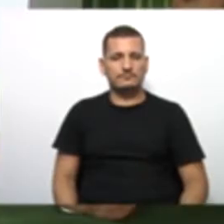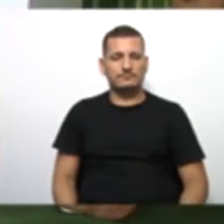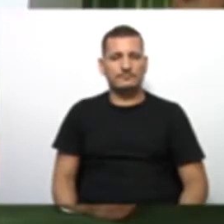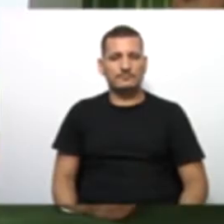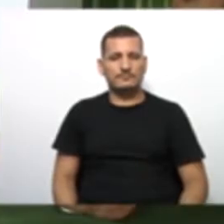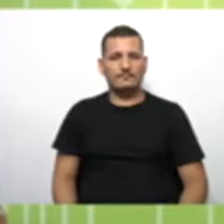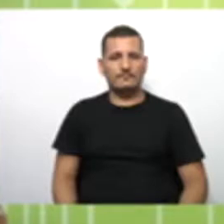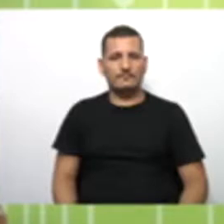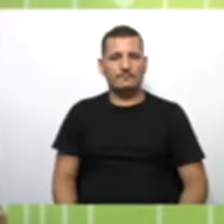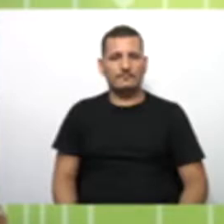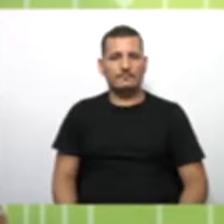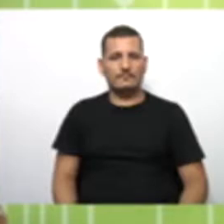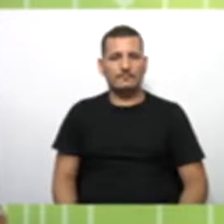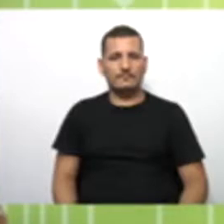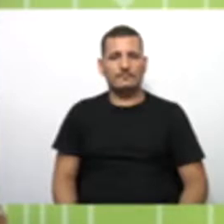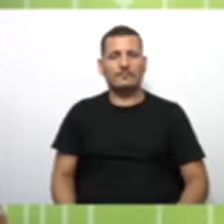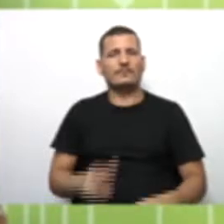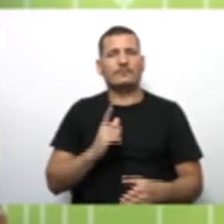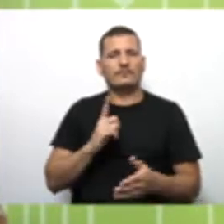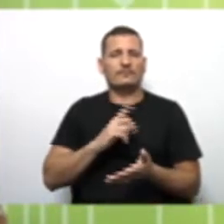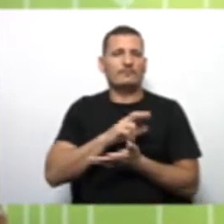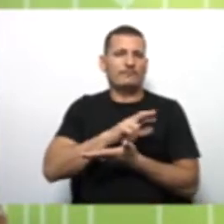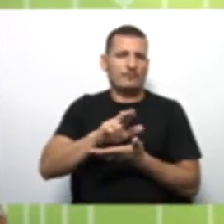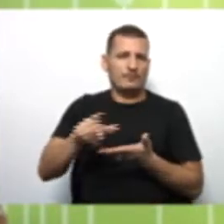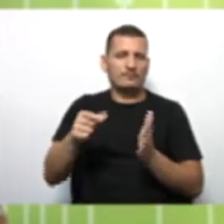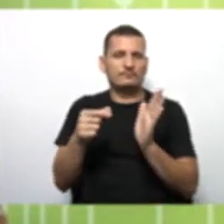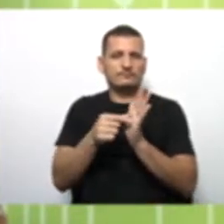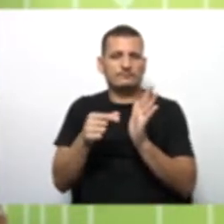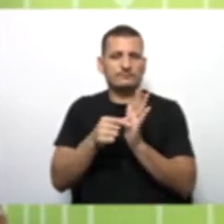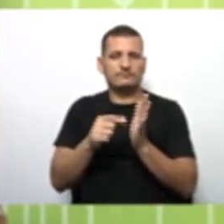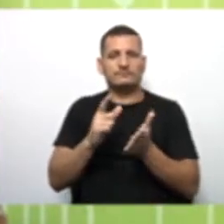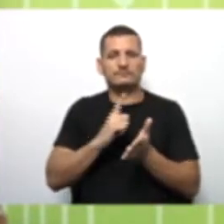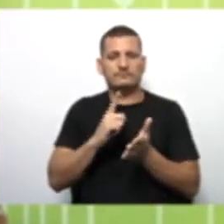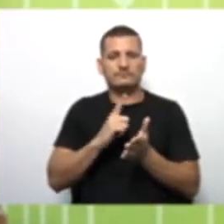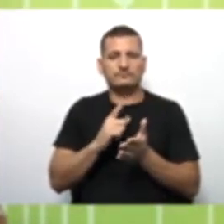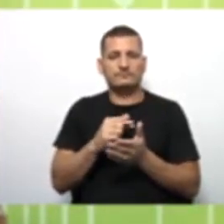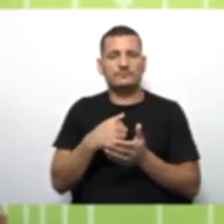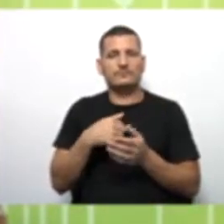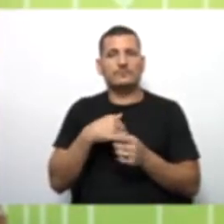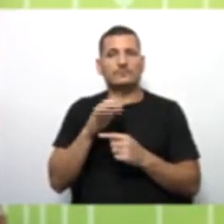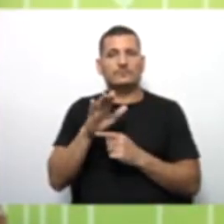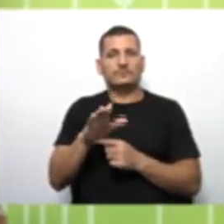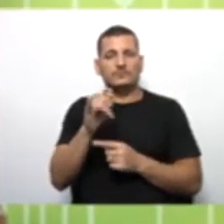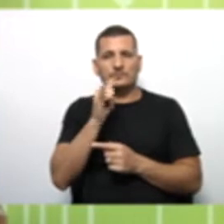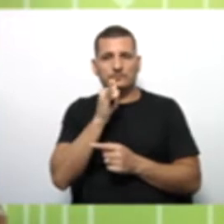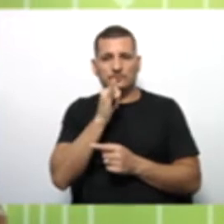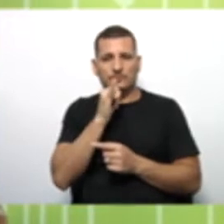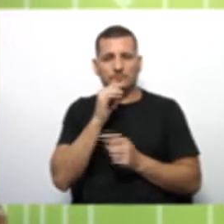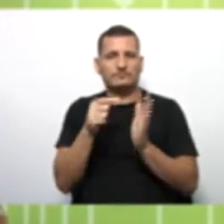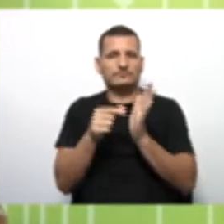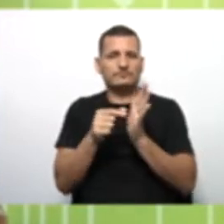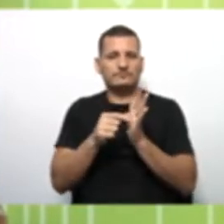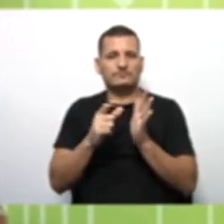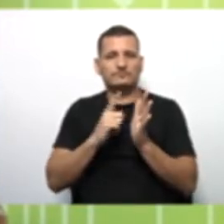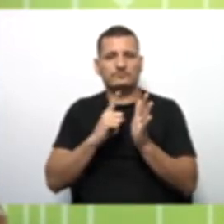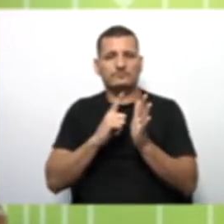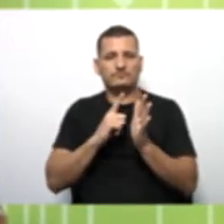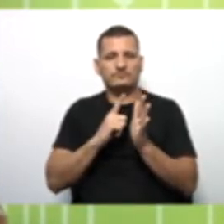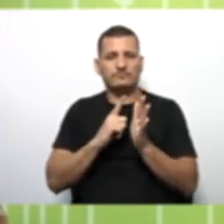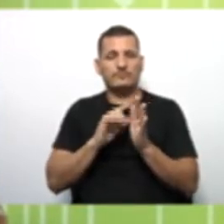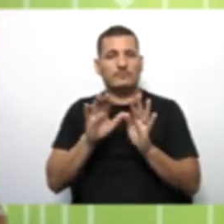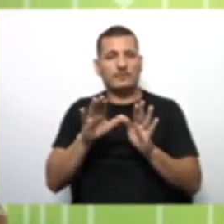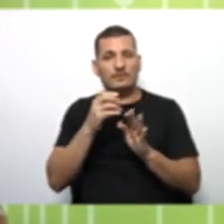Ademar. Existem várias ferramentas. A gente vai falar aqui, eu vou trazer exemplo de uma ferramenta que a gente tem disponível, mas é